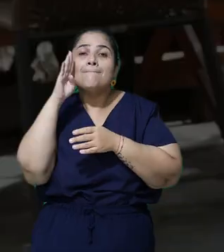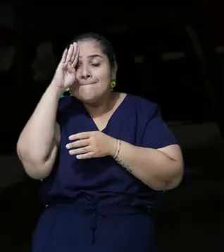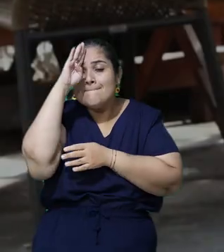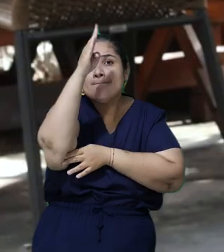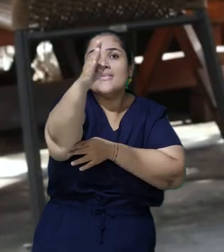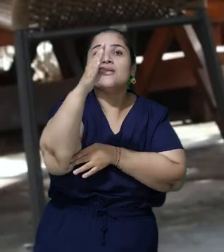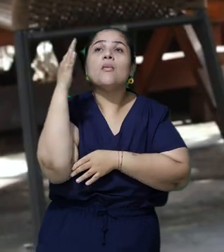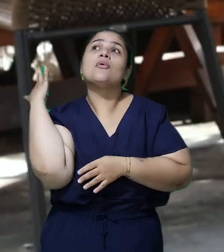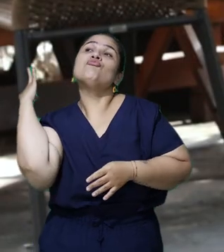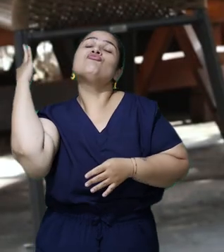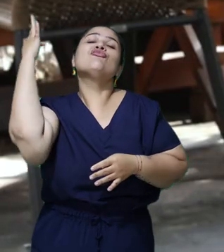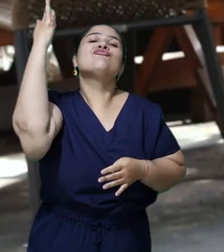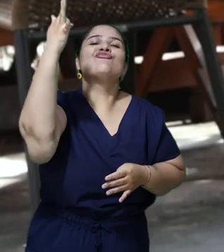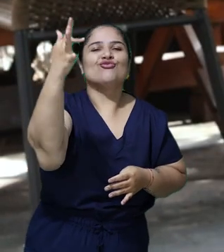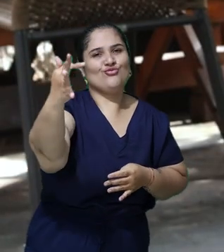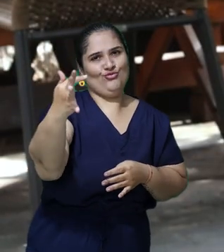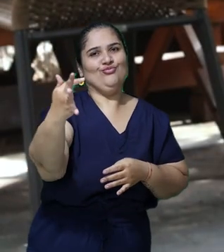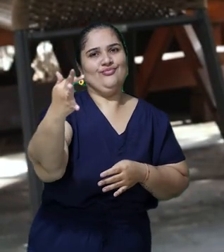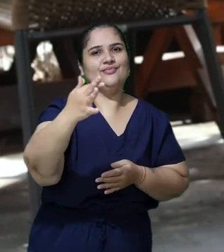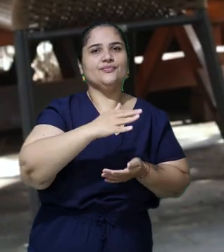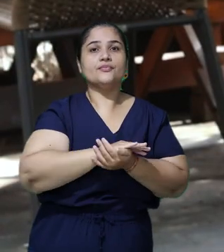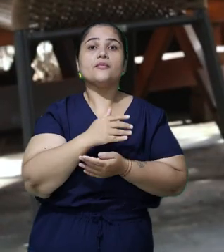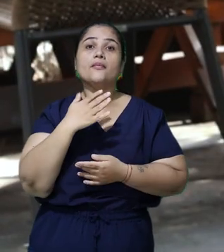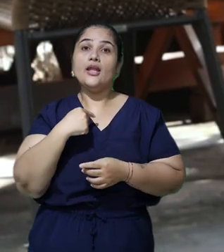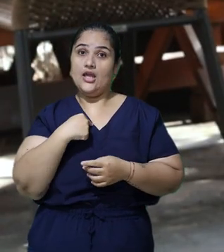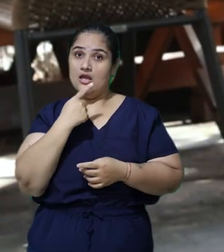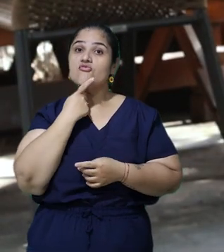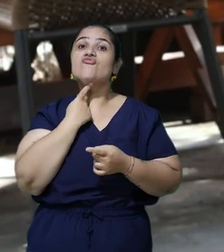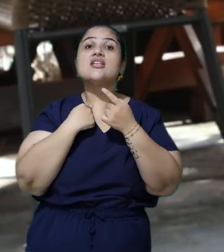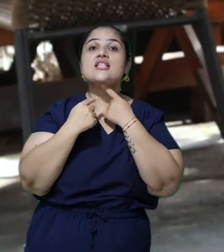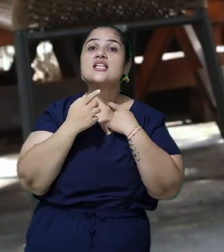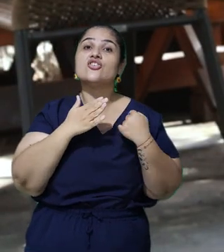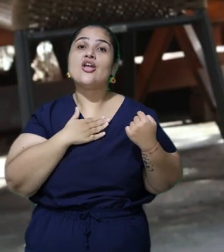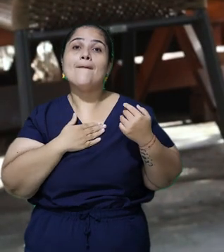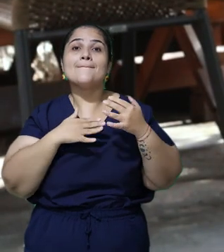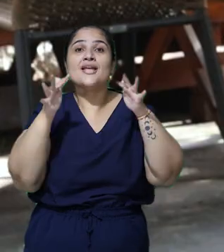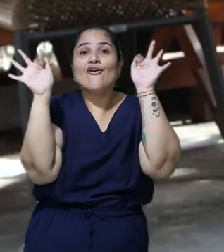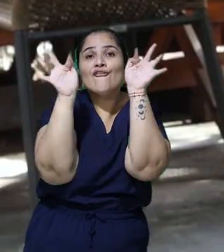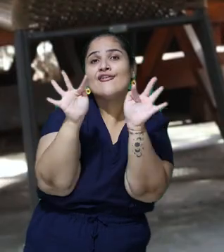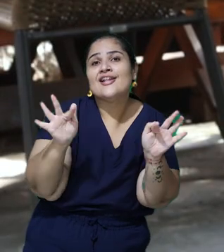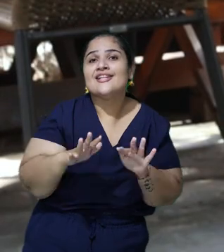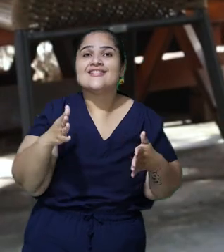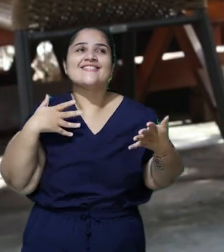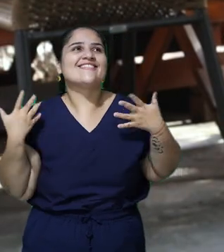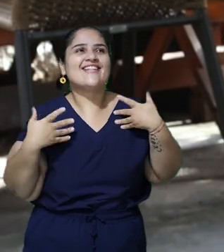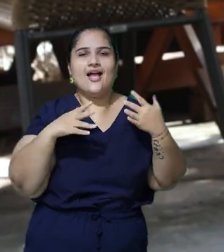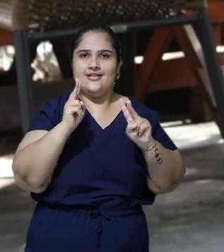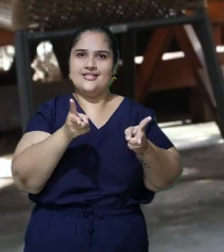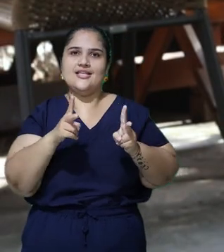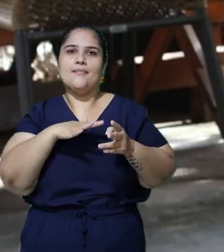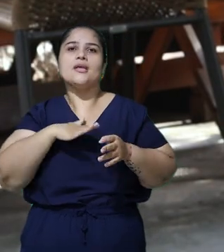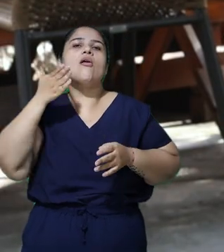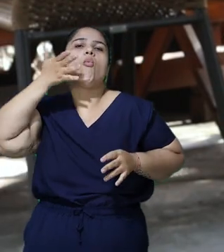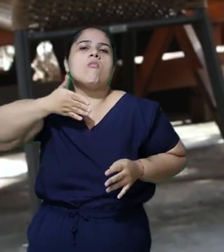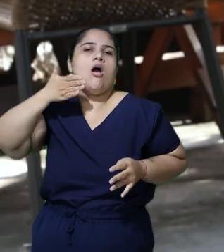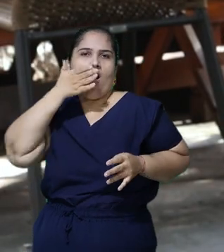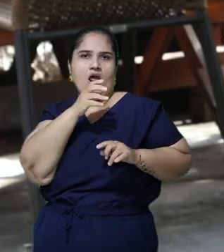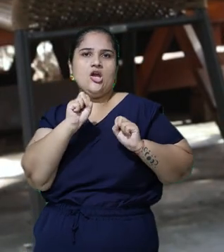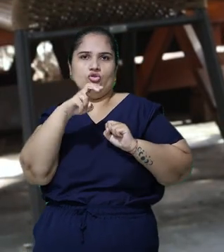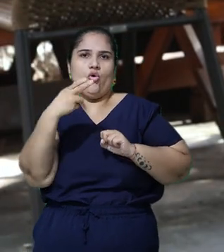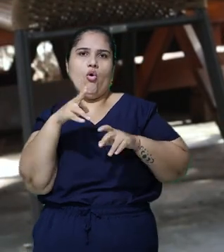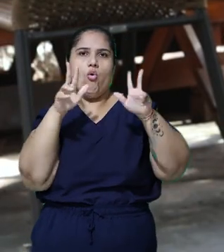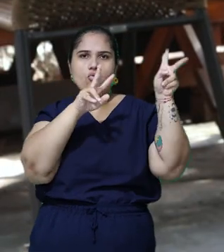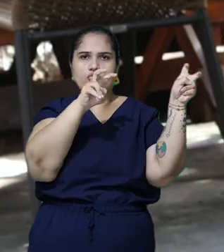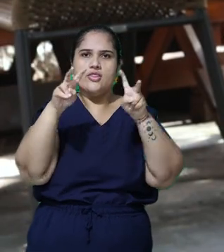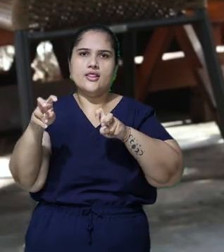né? Eu desejo e a minha alegria toda vez que eu faço uma palestra ou que eu falo alguma coisa a respeito do